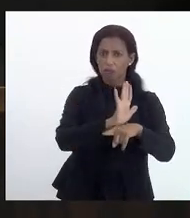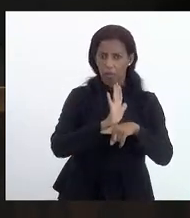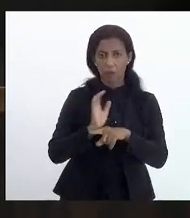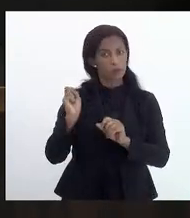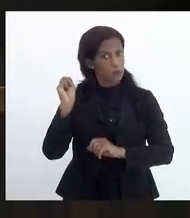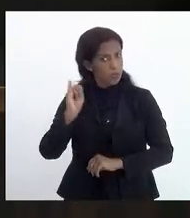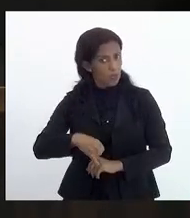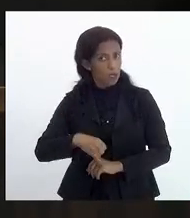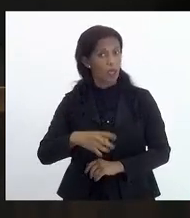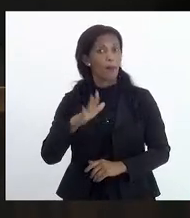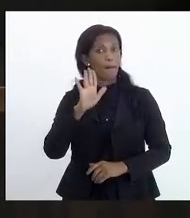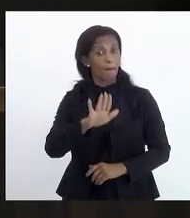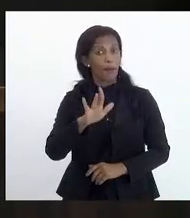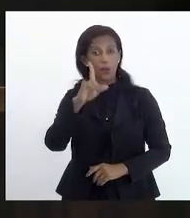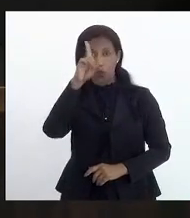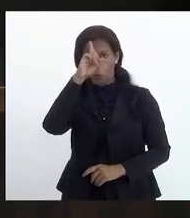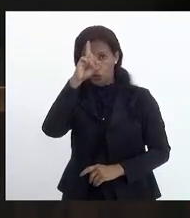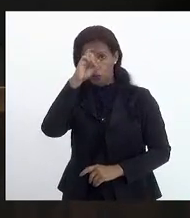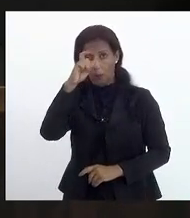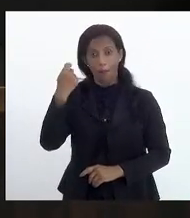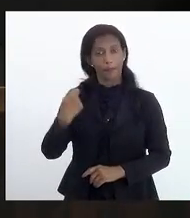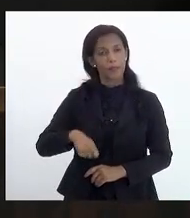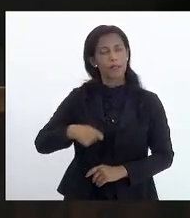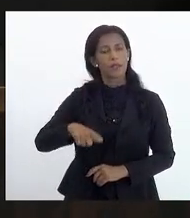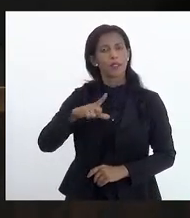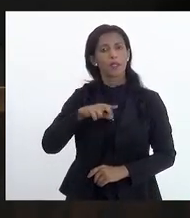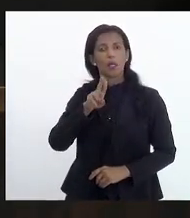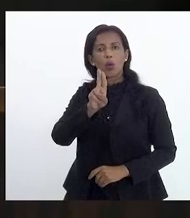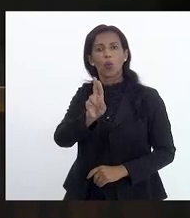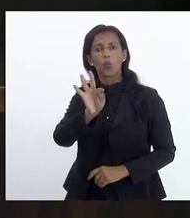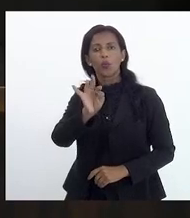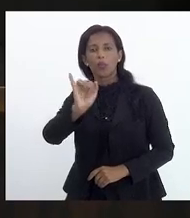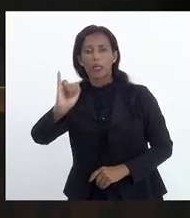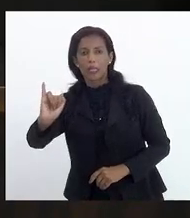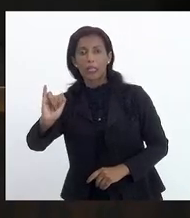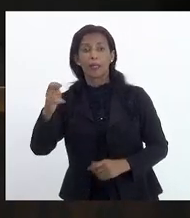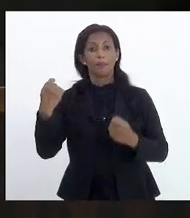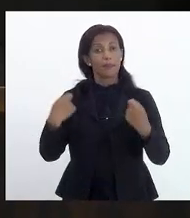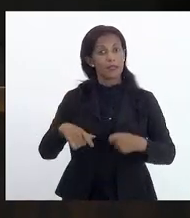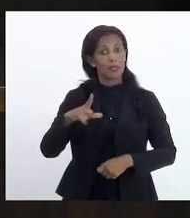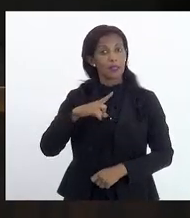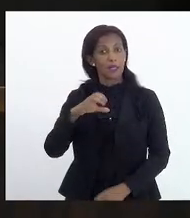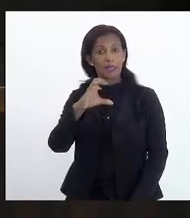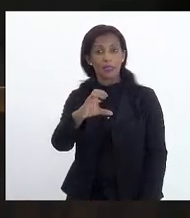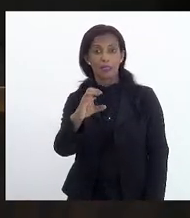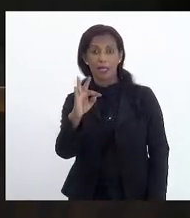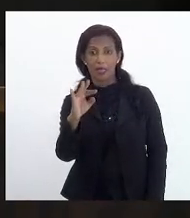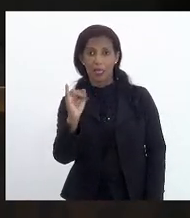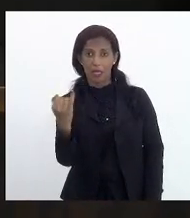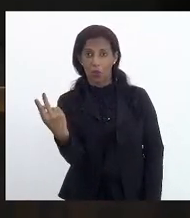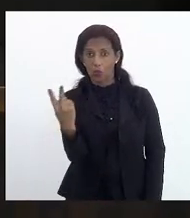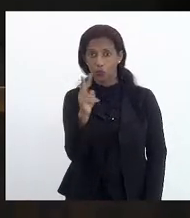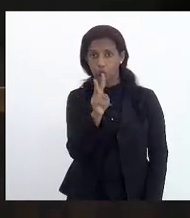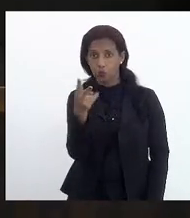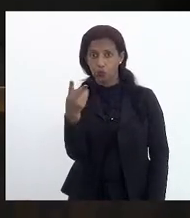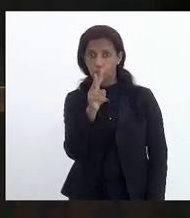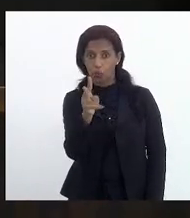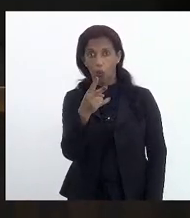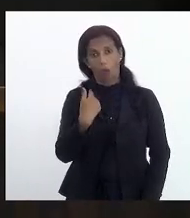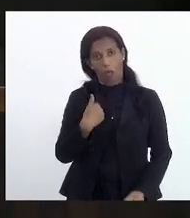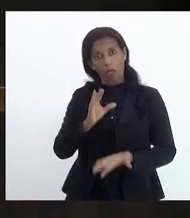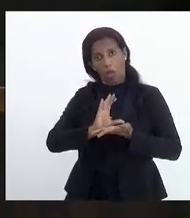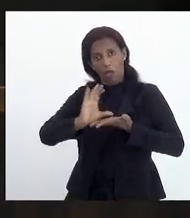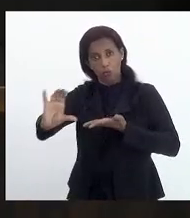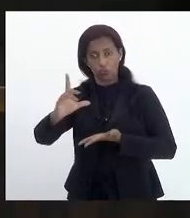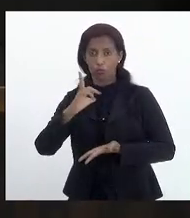têm a UTI e CTI. Os municípios que não possuem não estão recebendo o incentivo. Então, portanto,